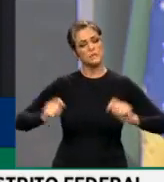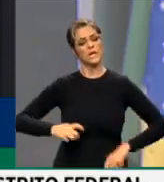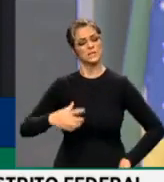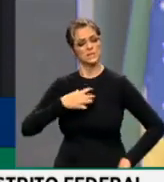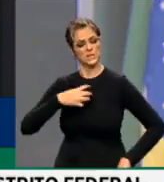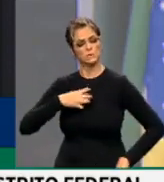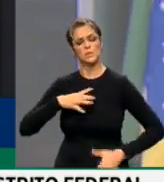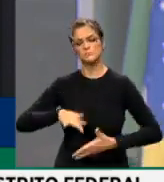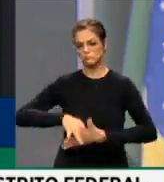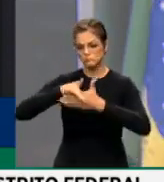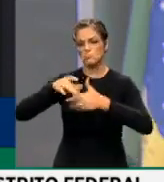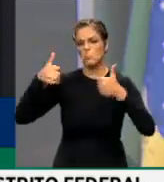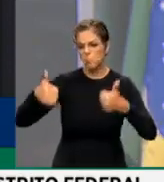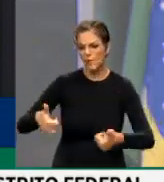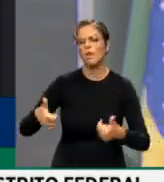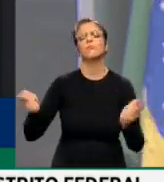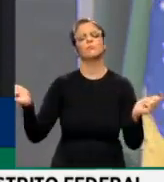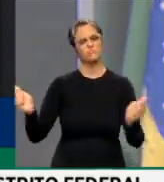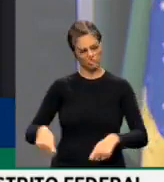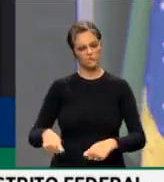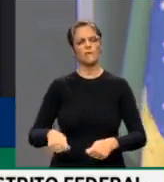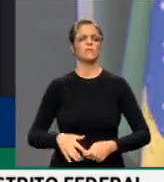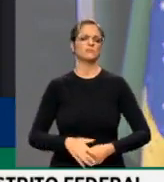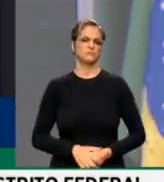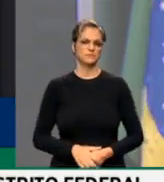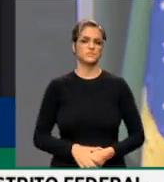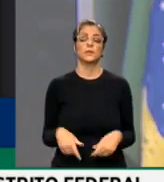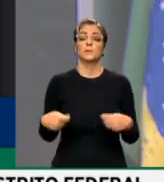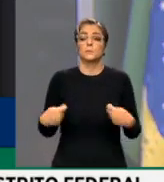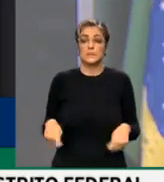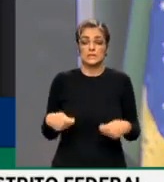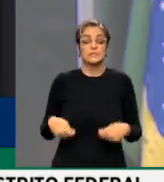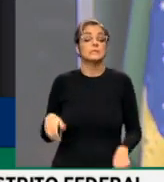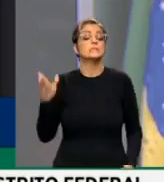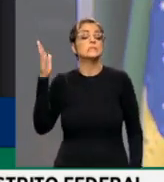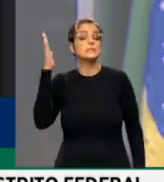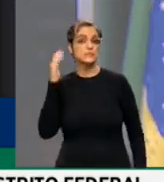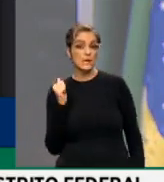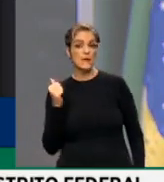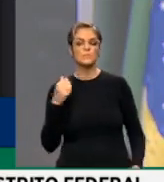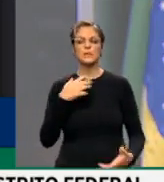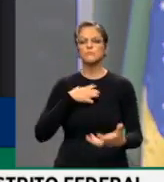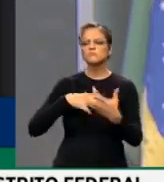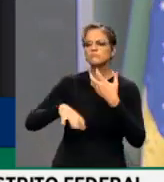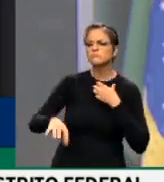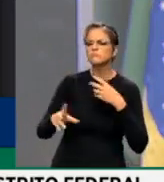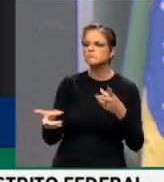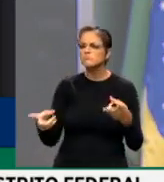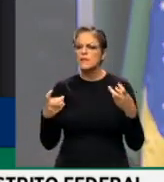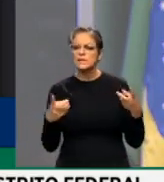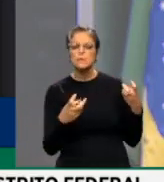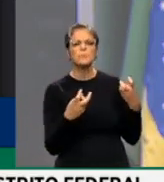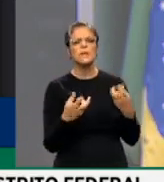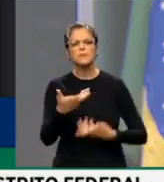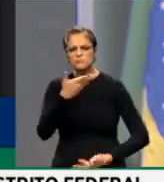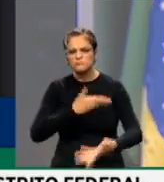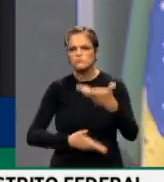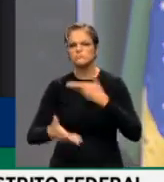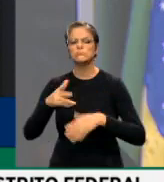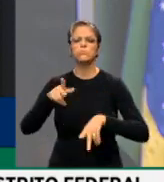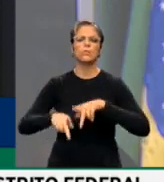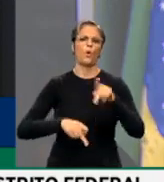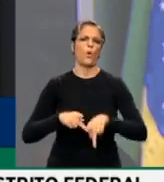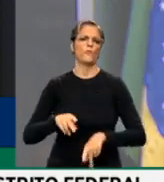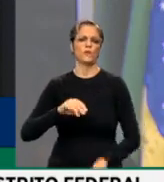ter liderança. Para liderar um time, precisa saber ouvir o povo, ter sentimento.